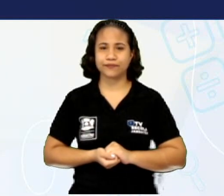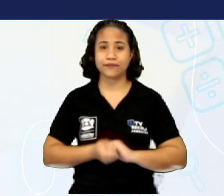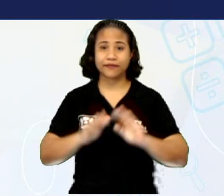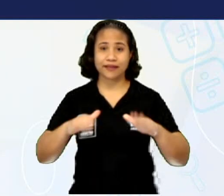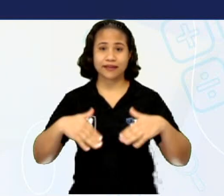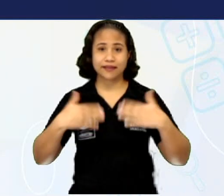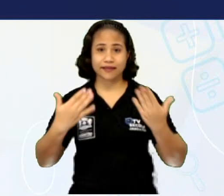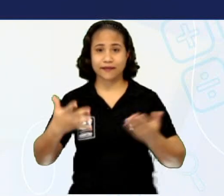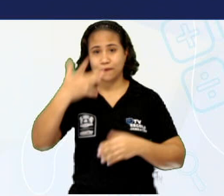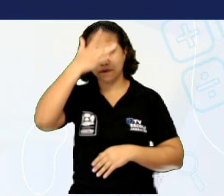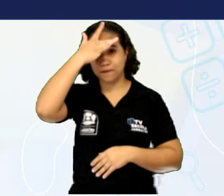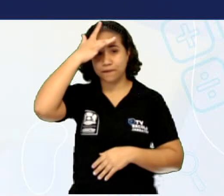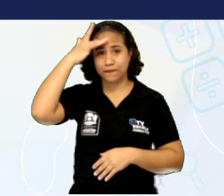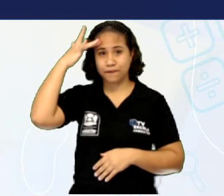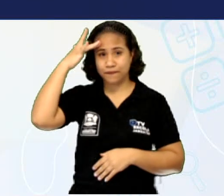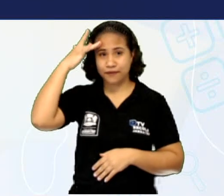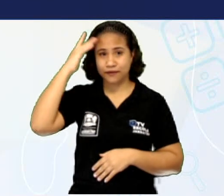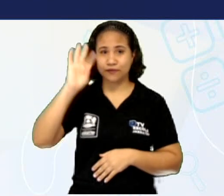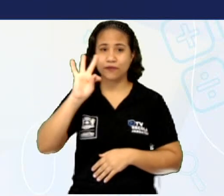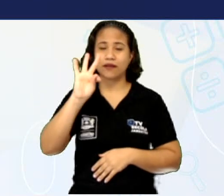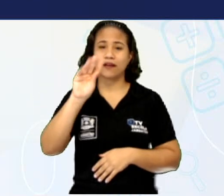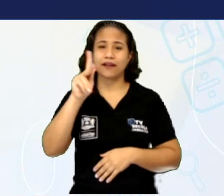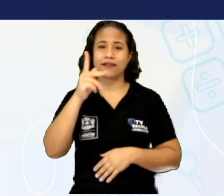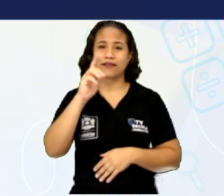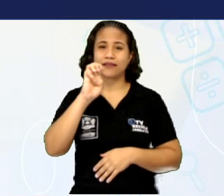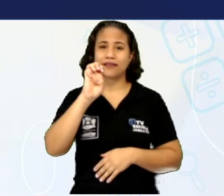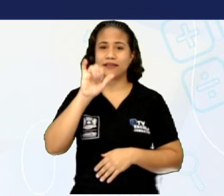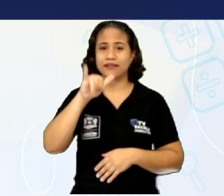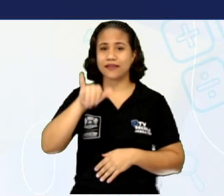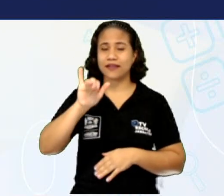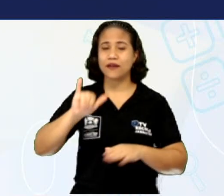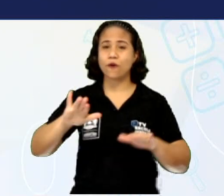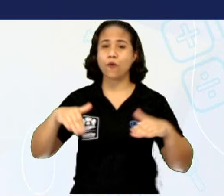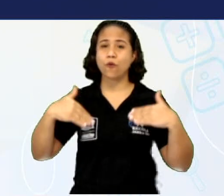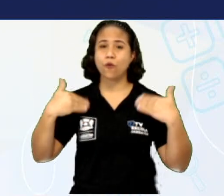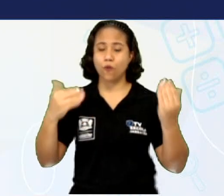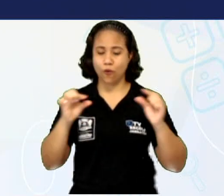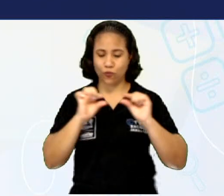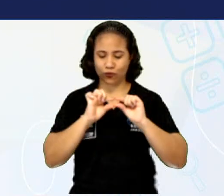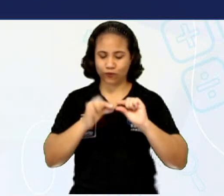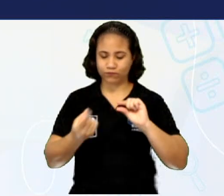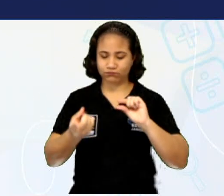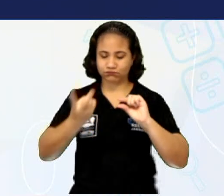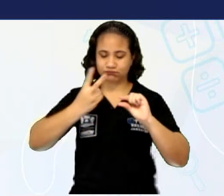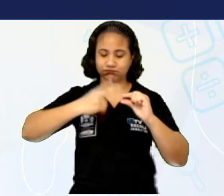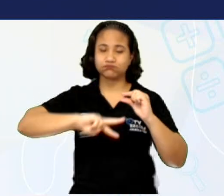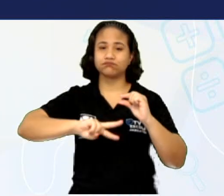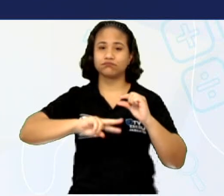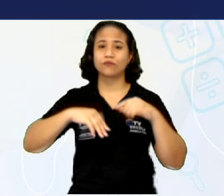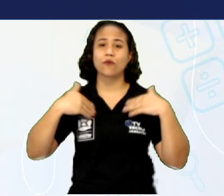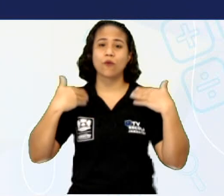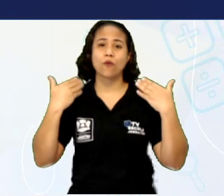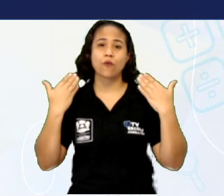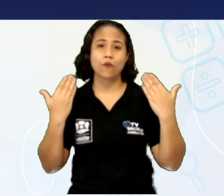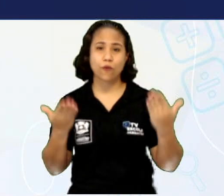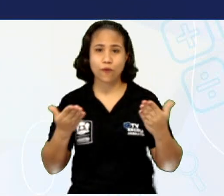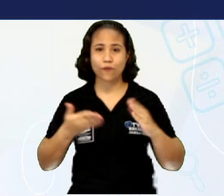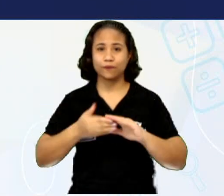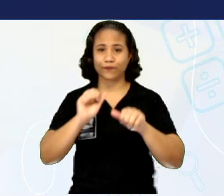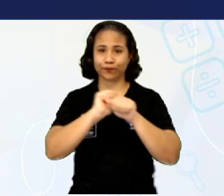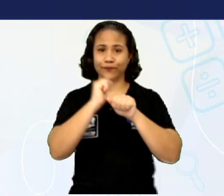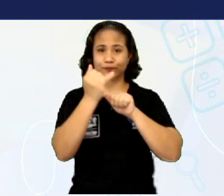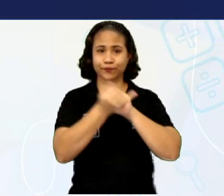sujeito aqui é they. Qual vai ser o adjetivo possessivo? Elas são